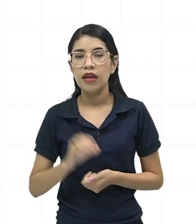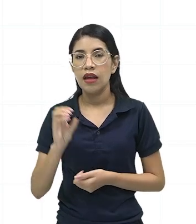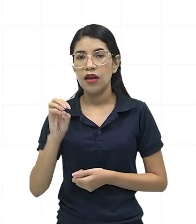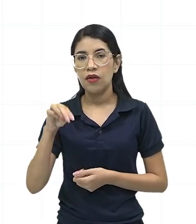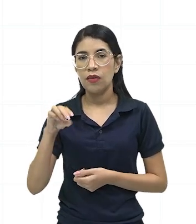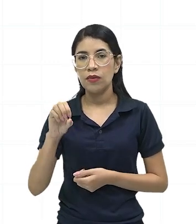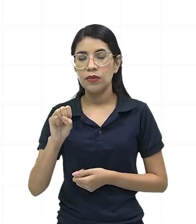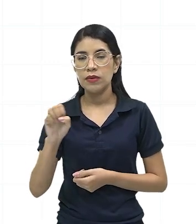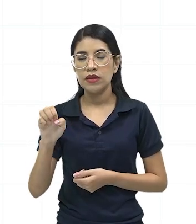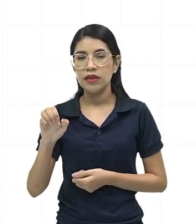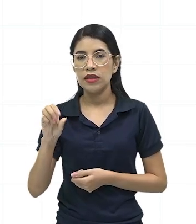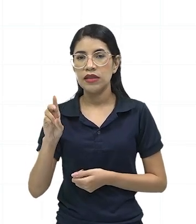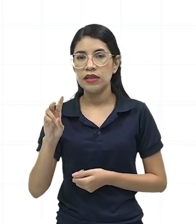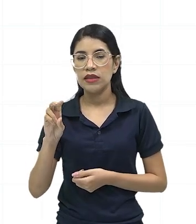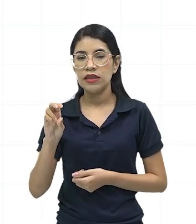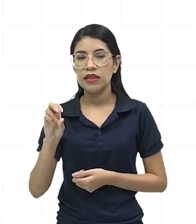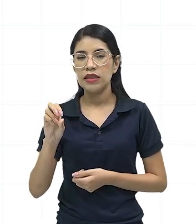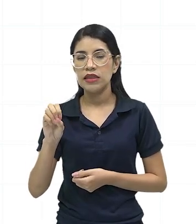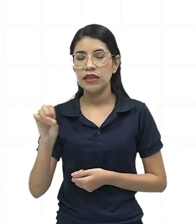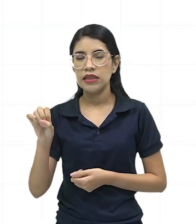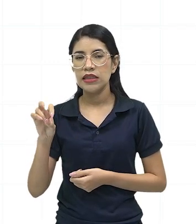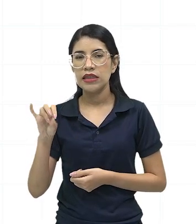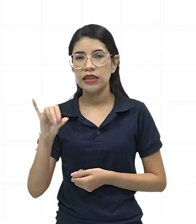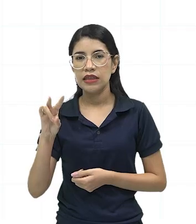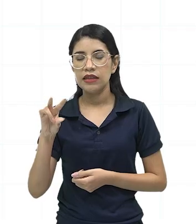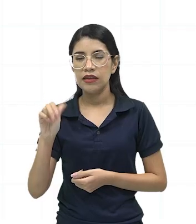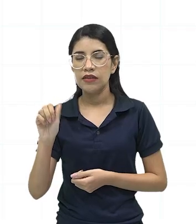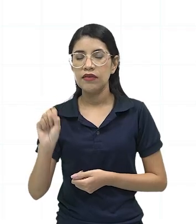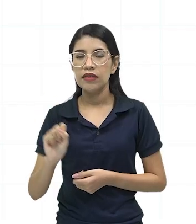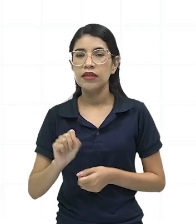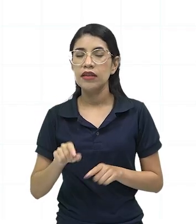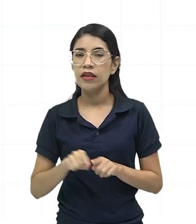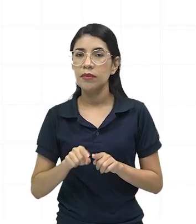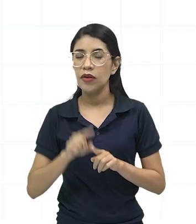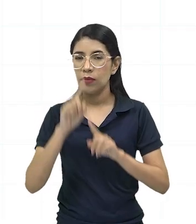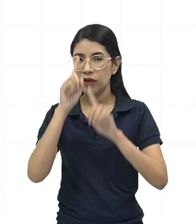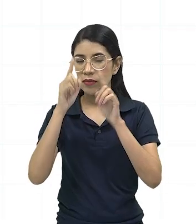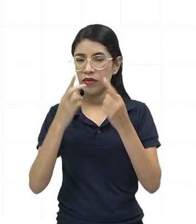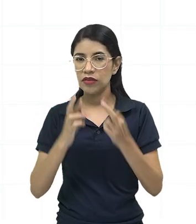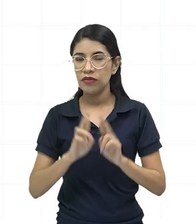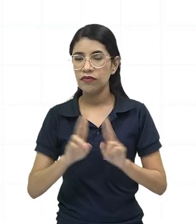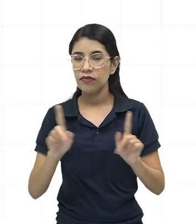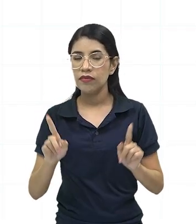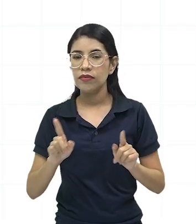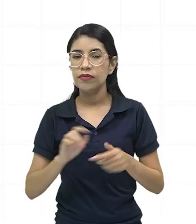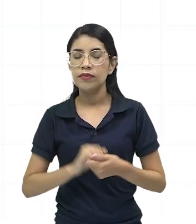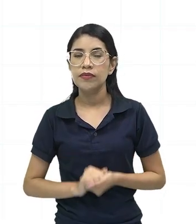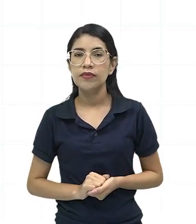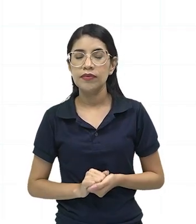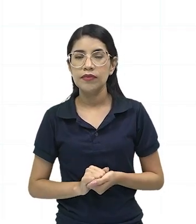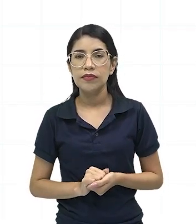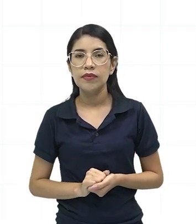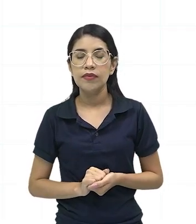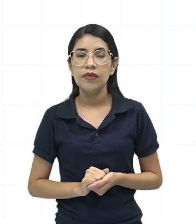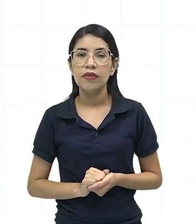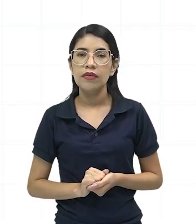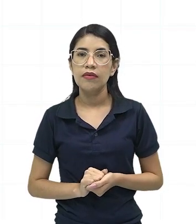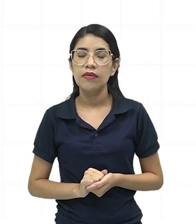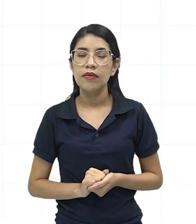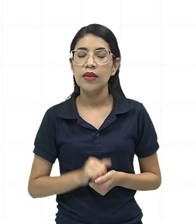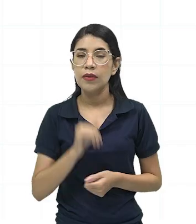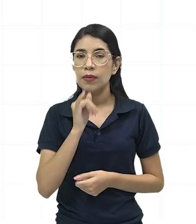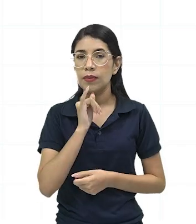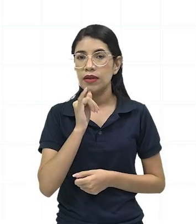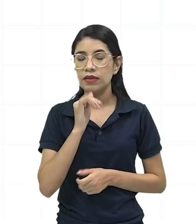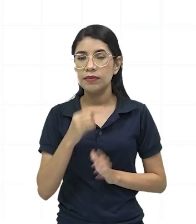adverbiais concessivas, que vão expressar uma ideia contrária ou concessão em relação à ação principal. O melhor